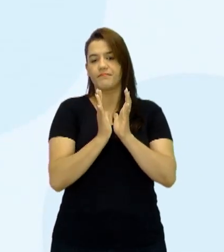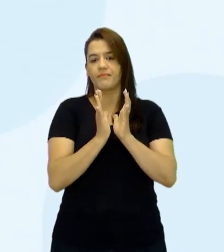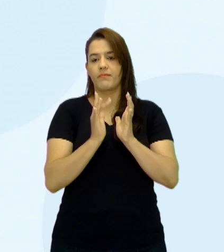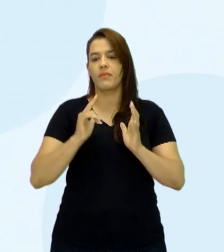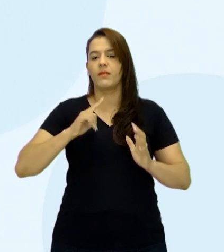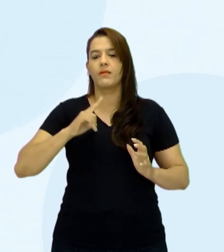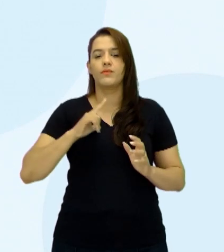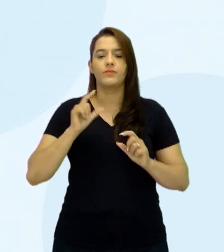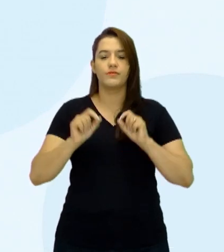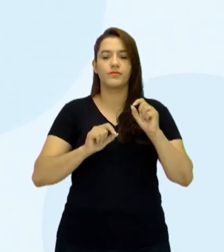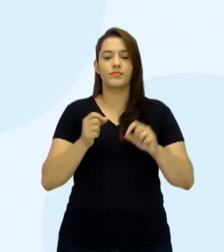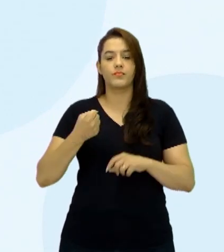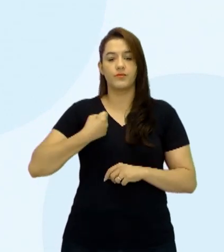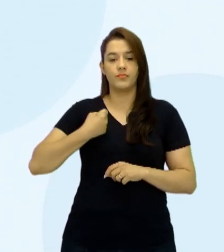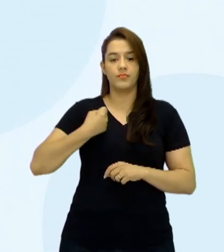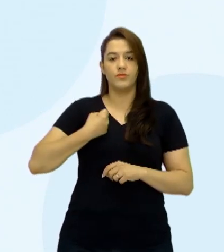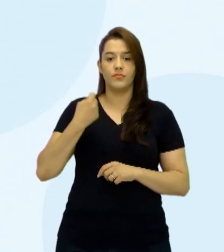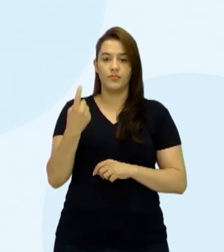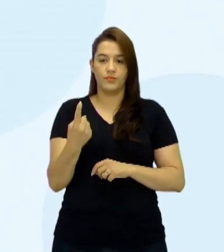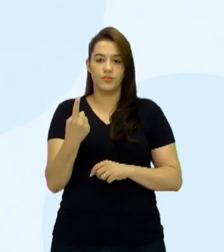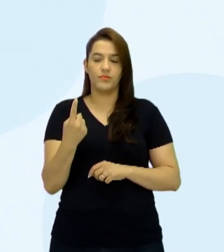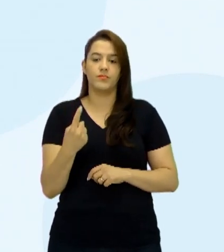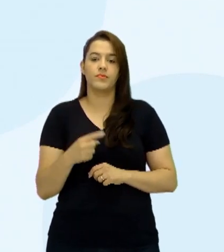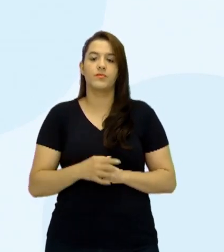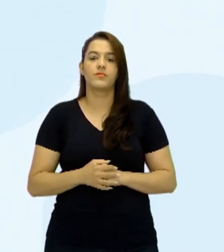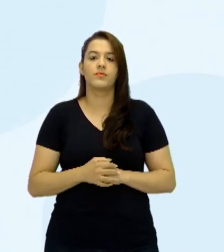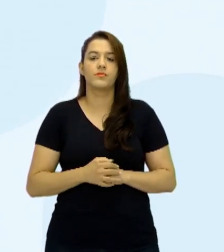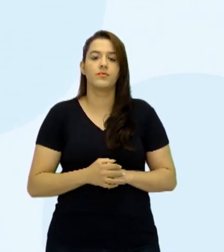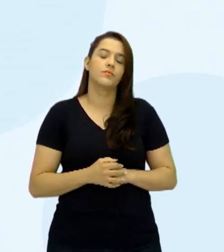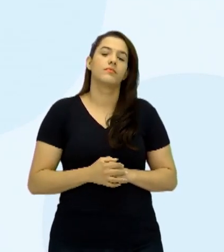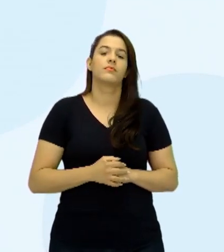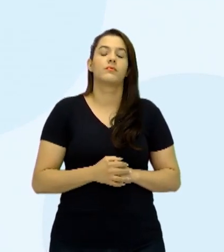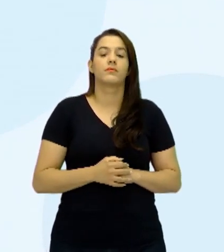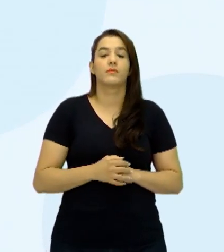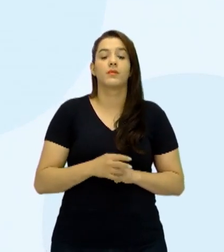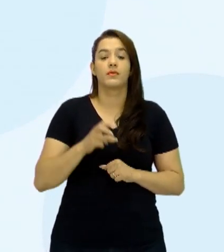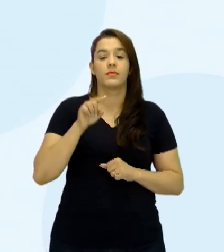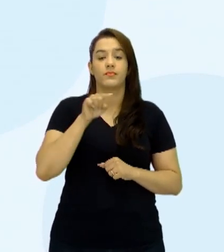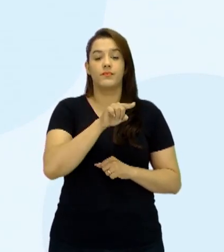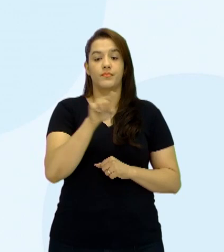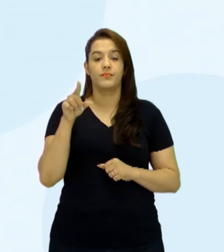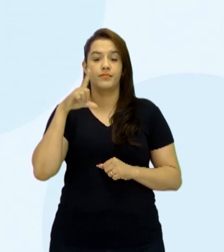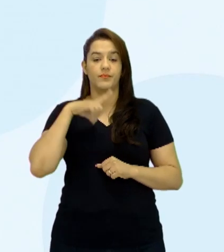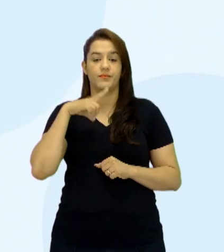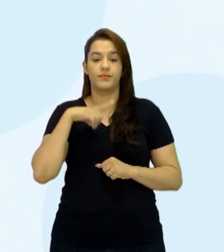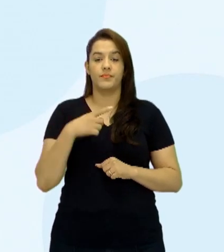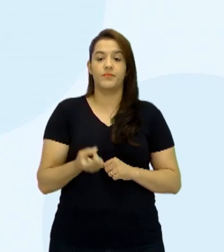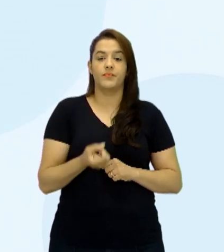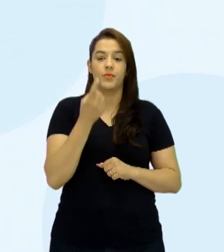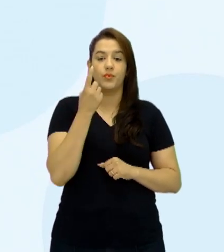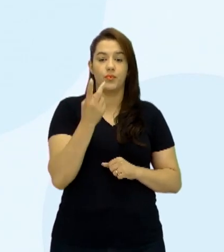em termos numéricos, ó, e ainda em medida aproximada, o seguinte, você tem